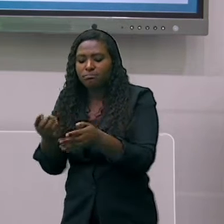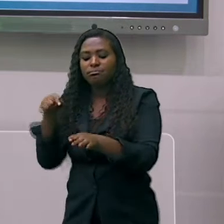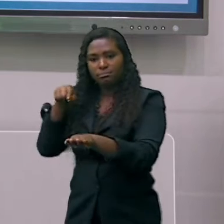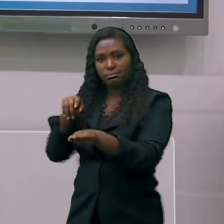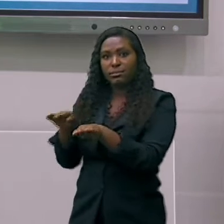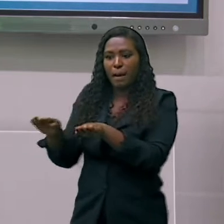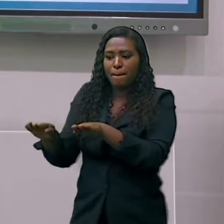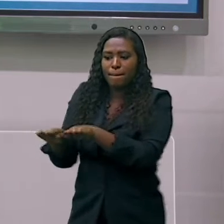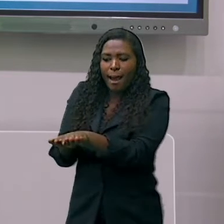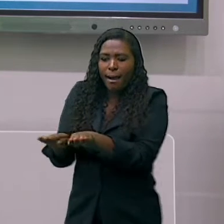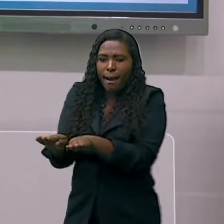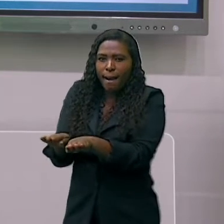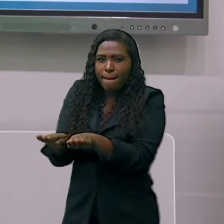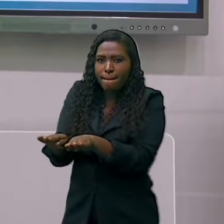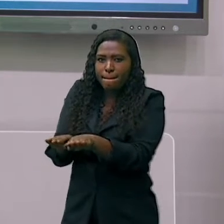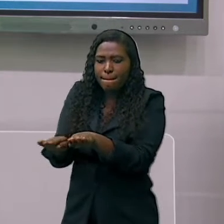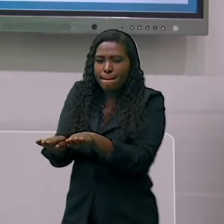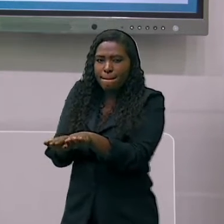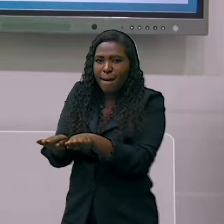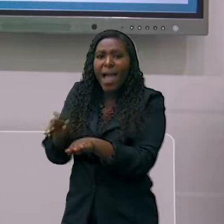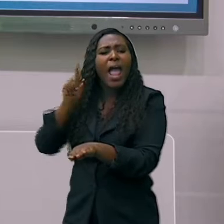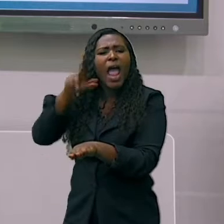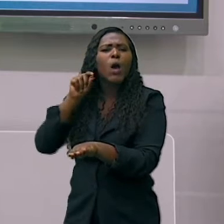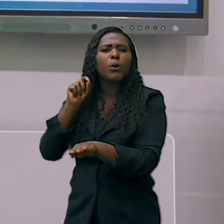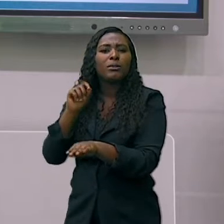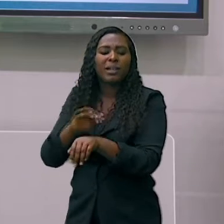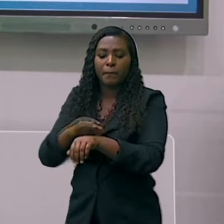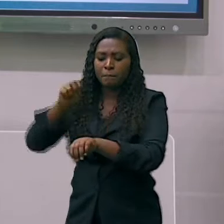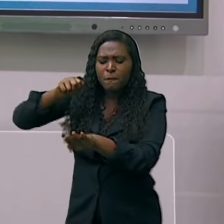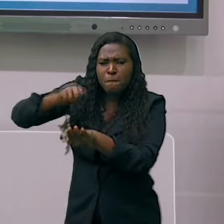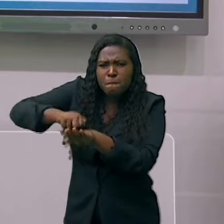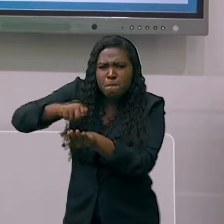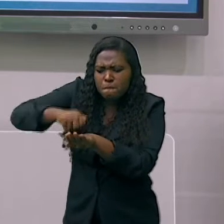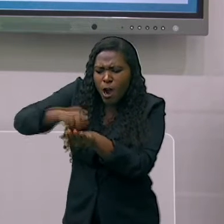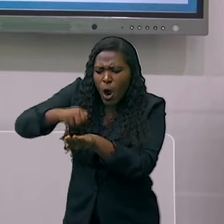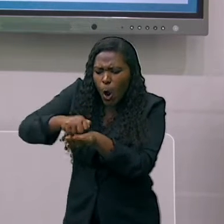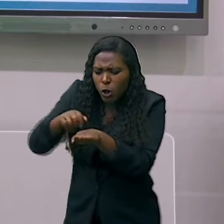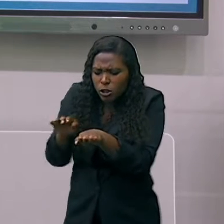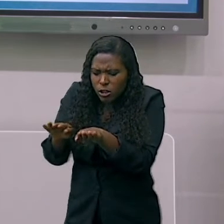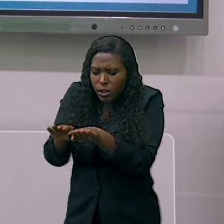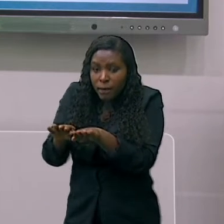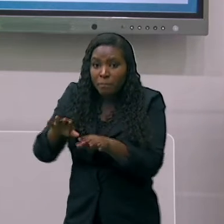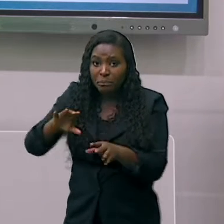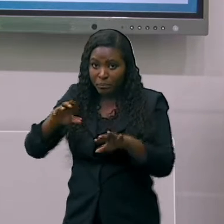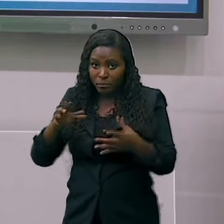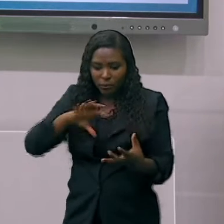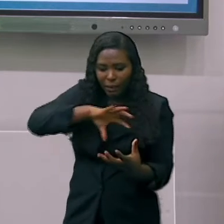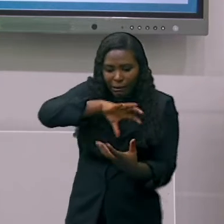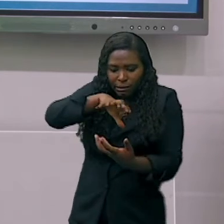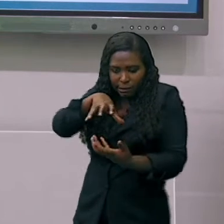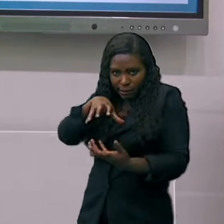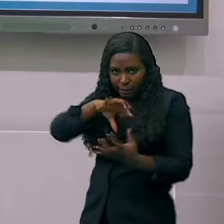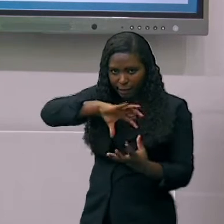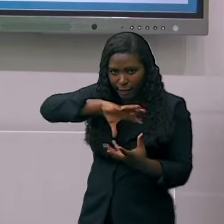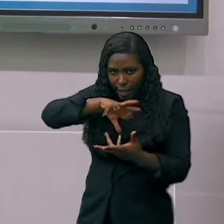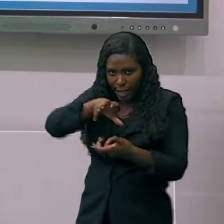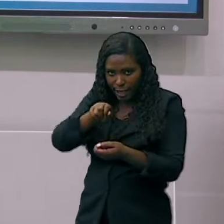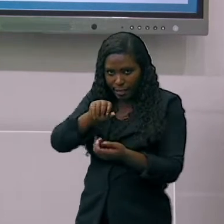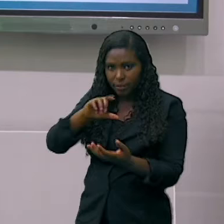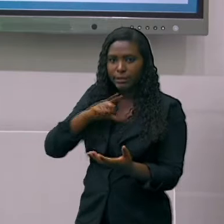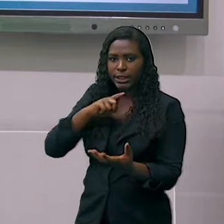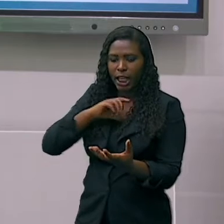tectônica constitui um bloco rochoso que compõe a crosta terrestre. Na imagem